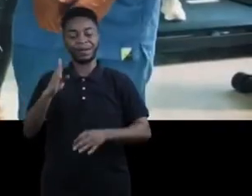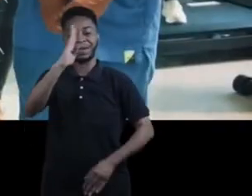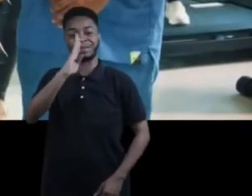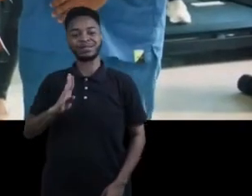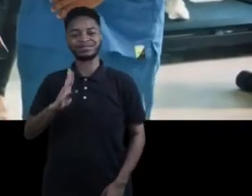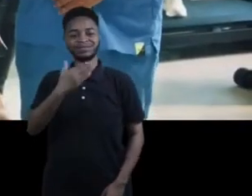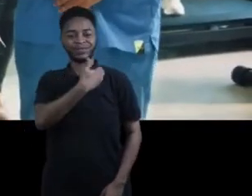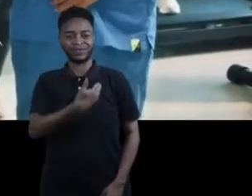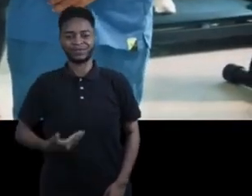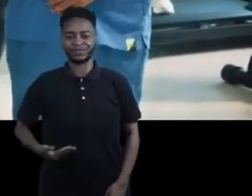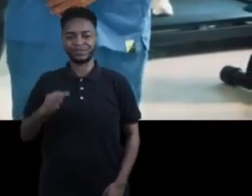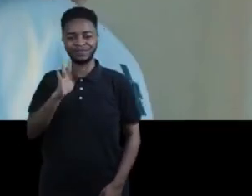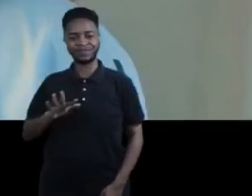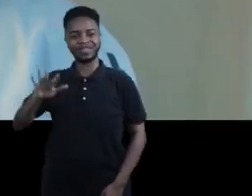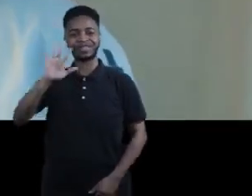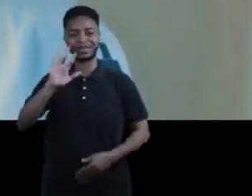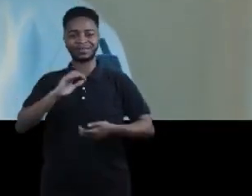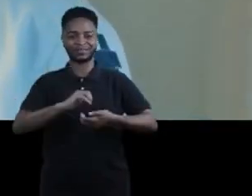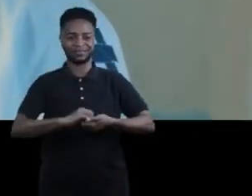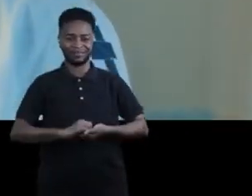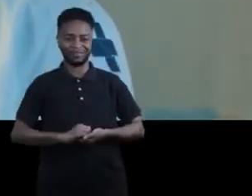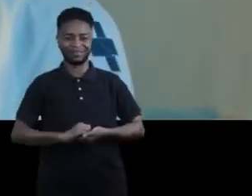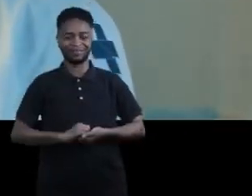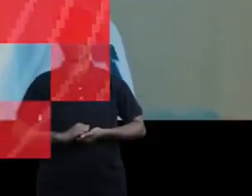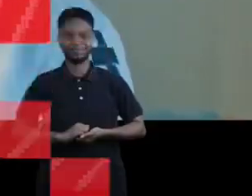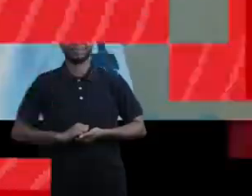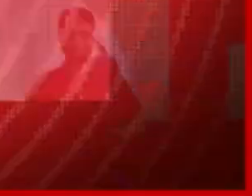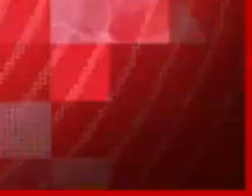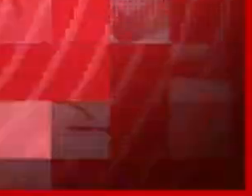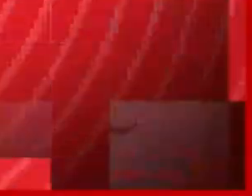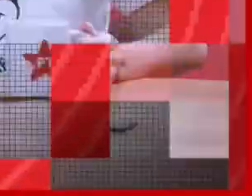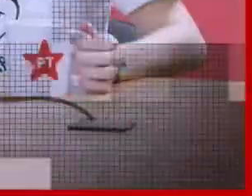certo. Brasil, Governo Federal.